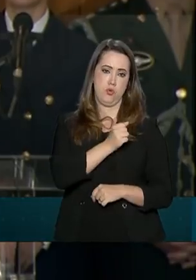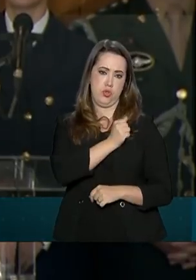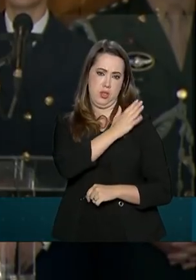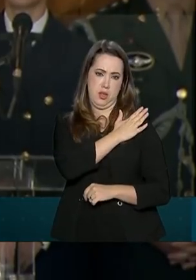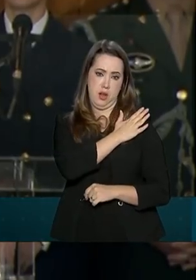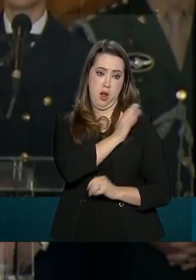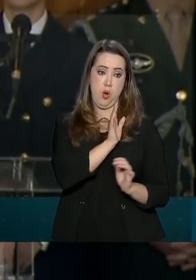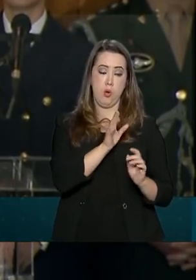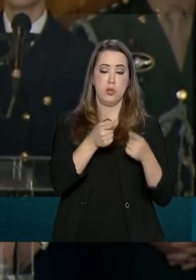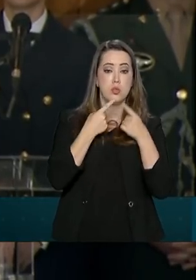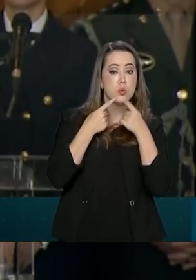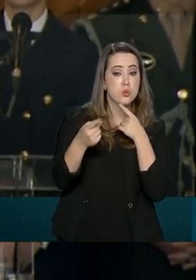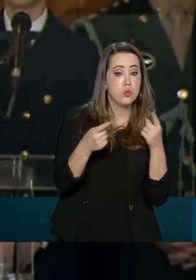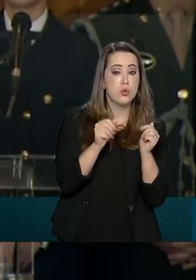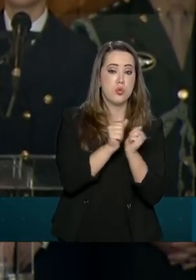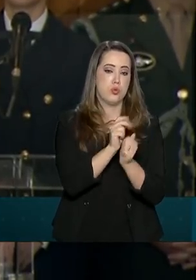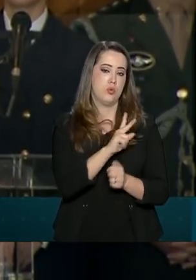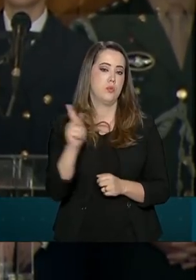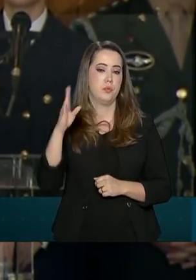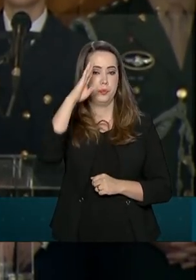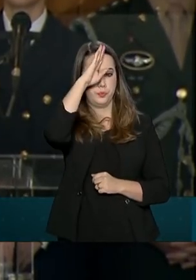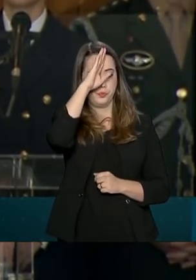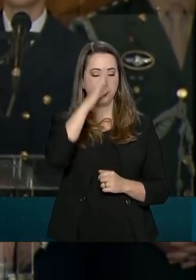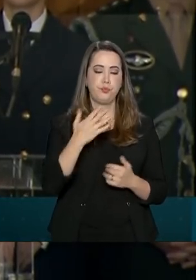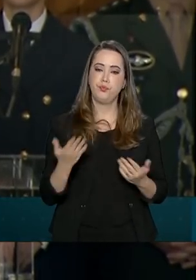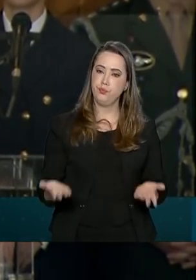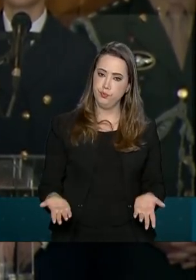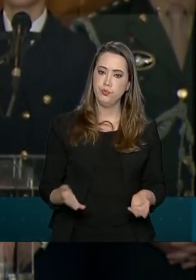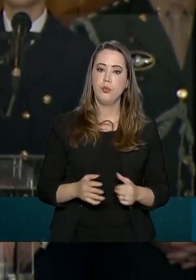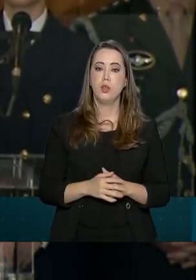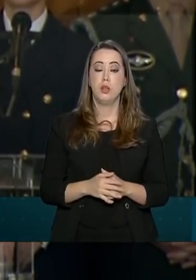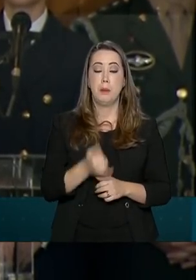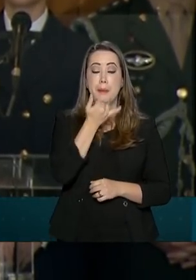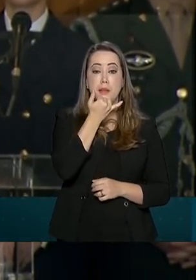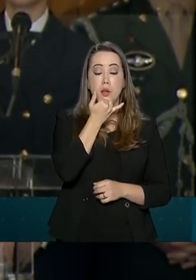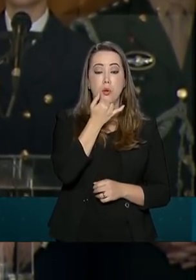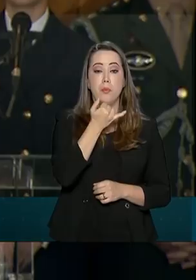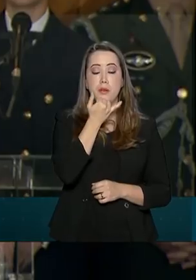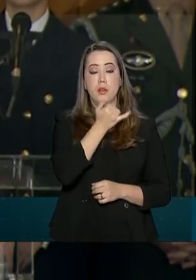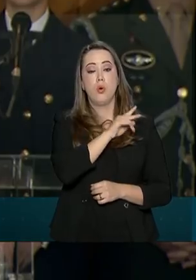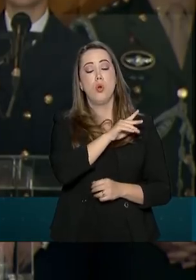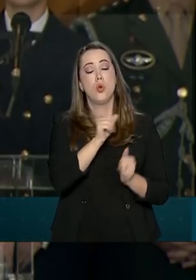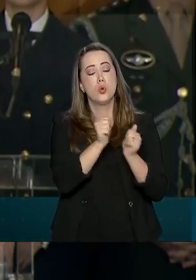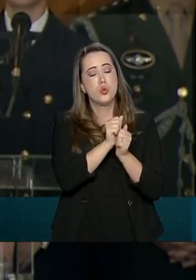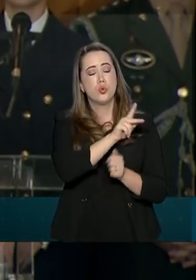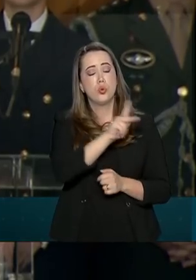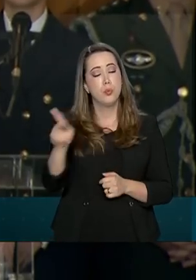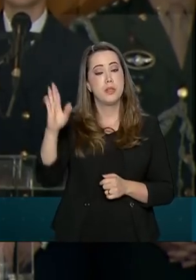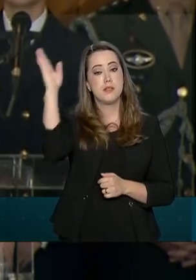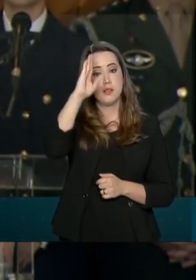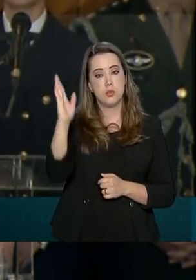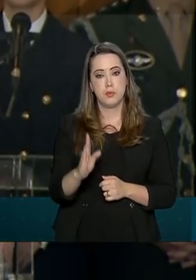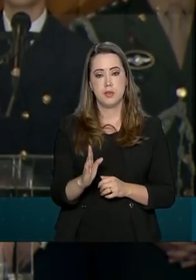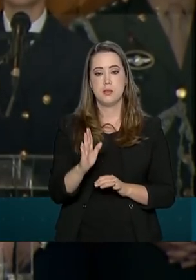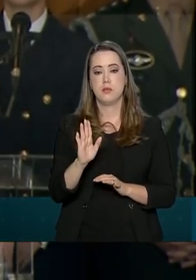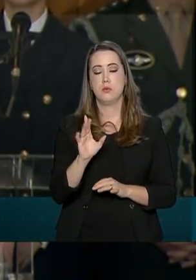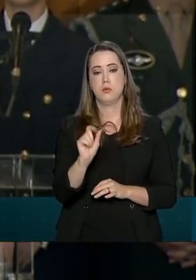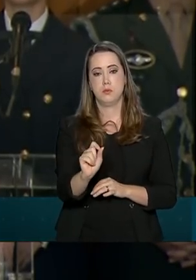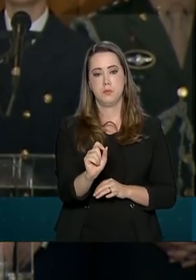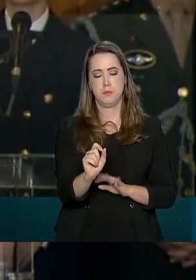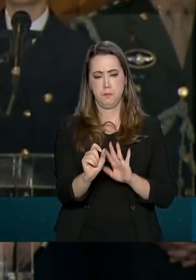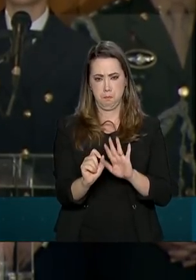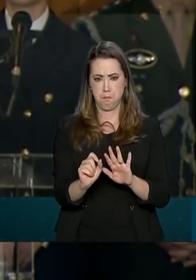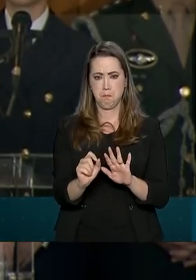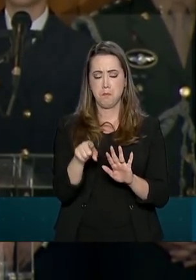nacionais. E umas consequências negativas apareceram num primeiro momento, o